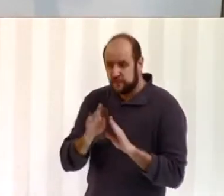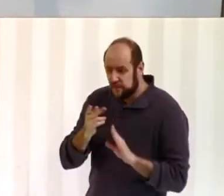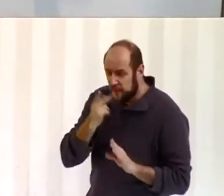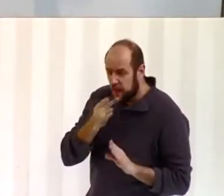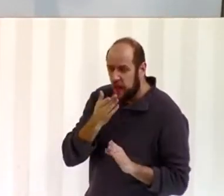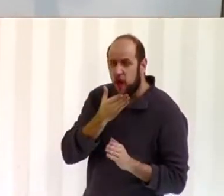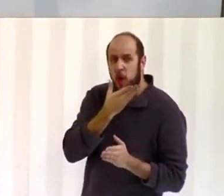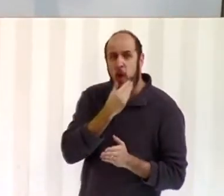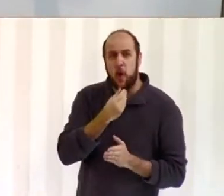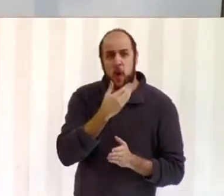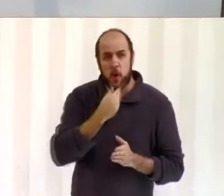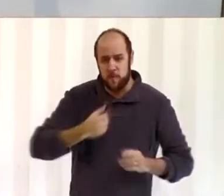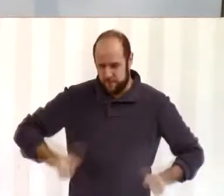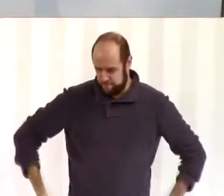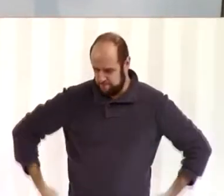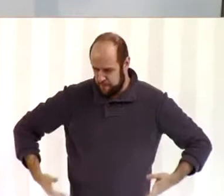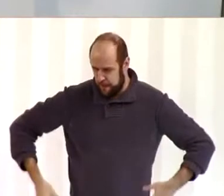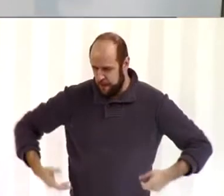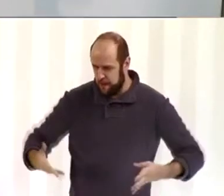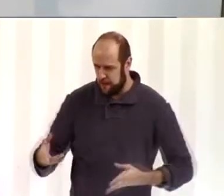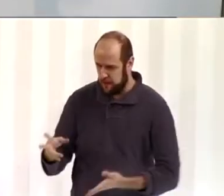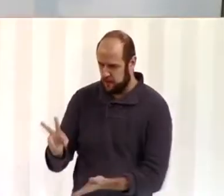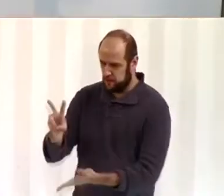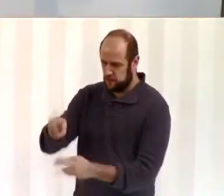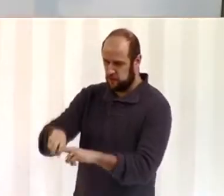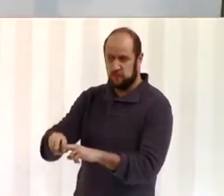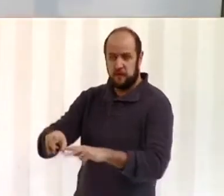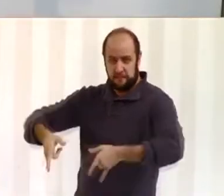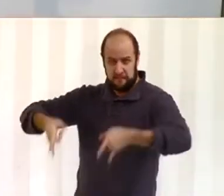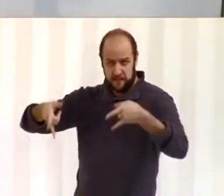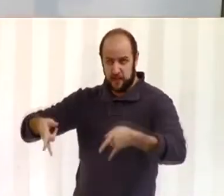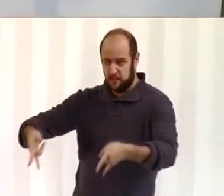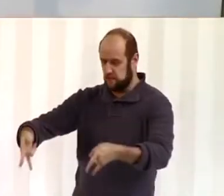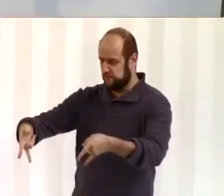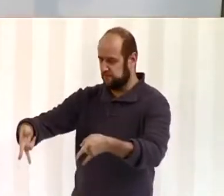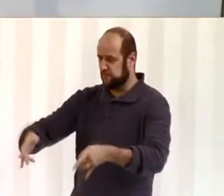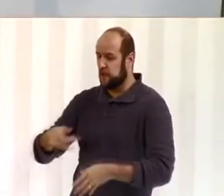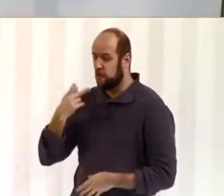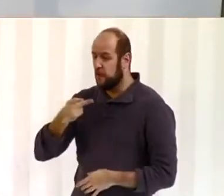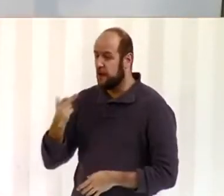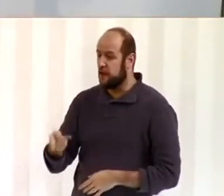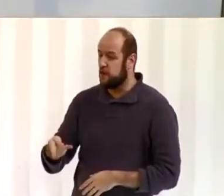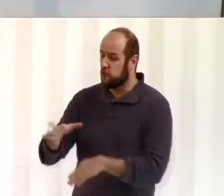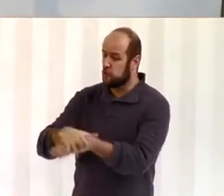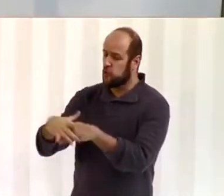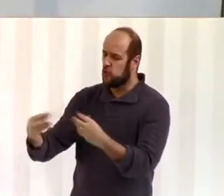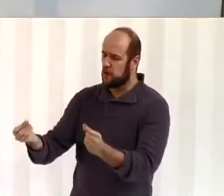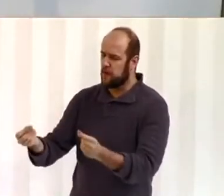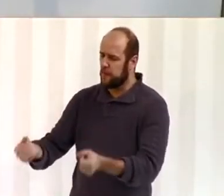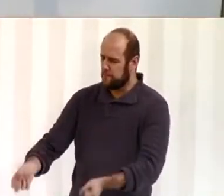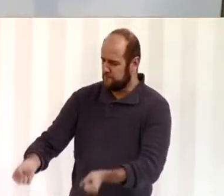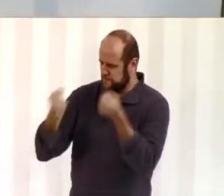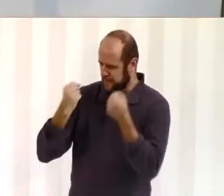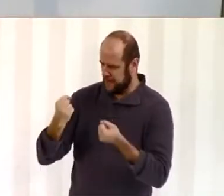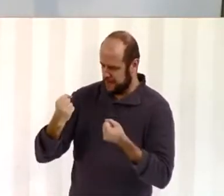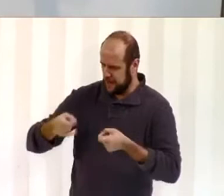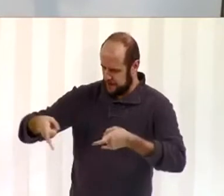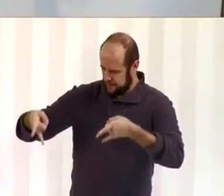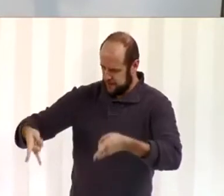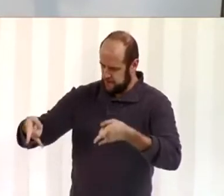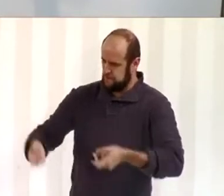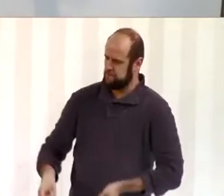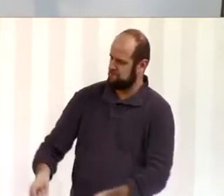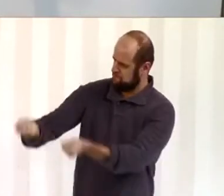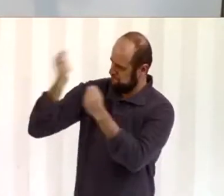ao paralítico, levanta, toma o teu leito e vai para a tua casa. Foi Ele que ressuscitou a filha de